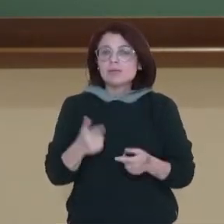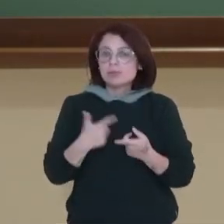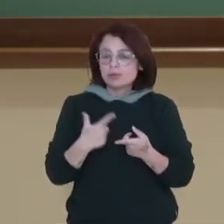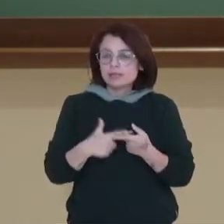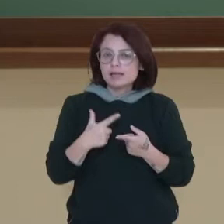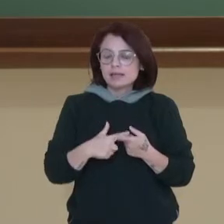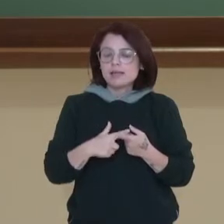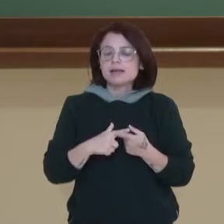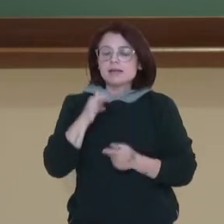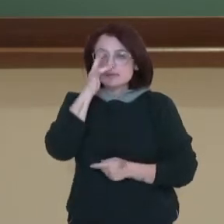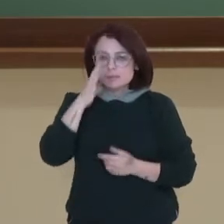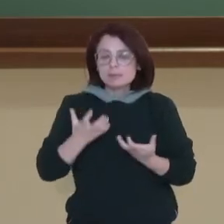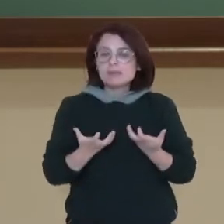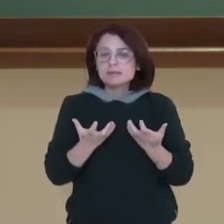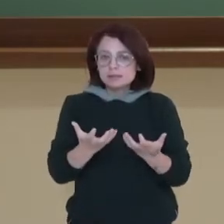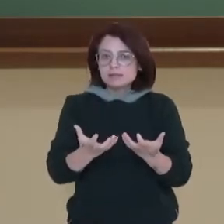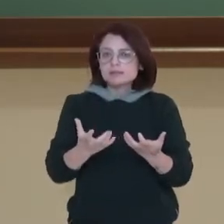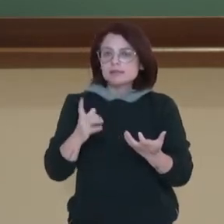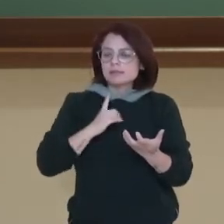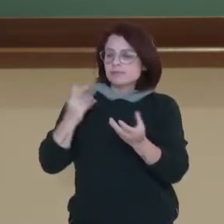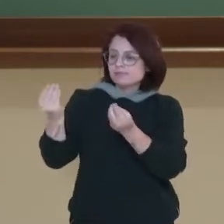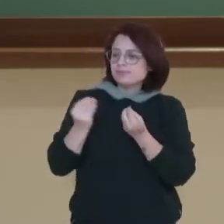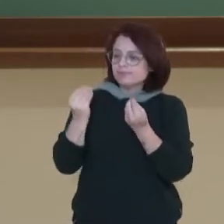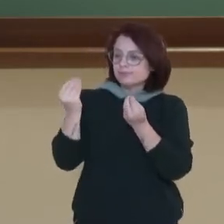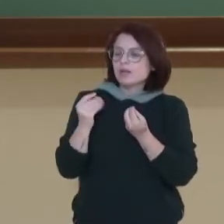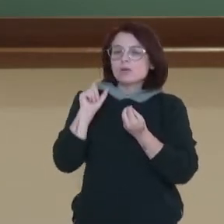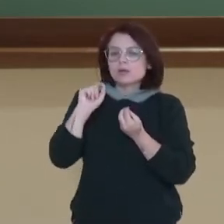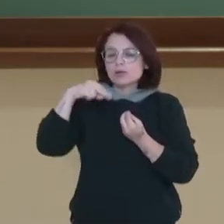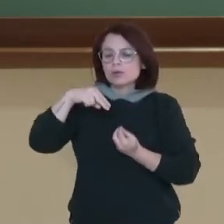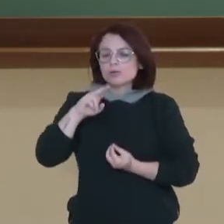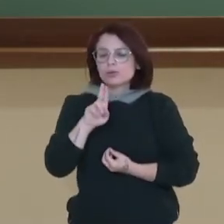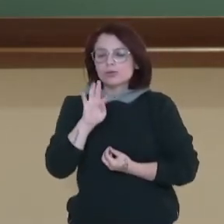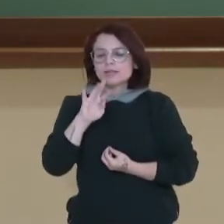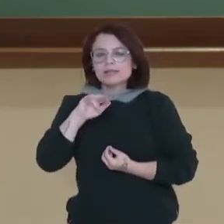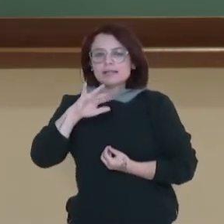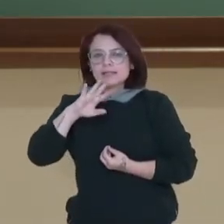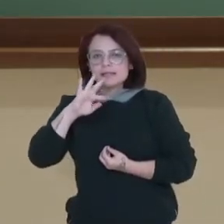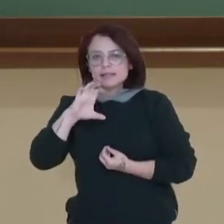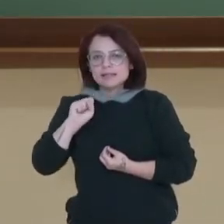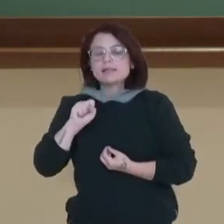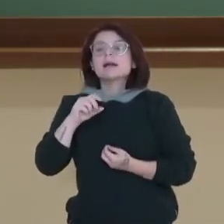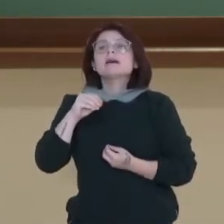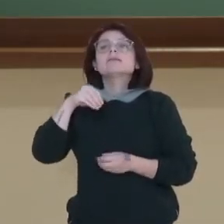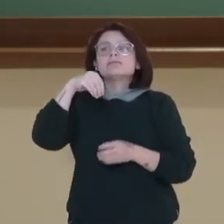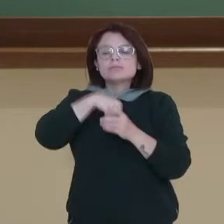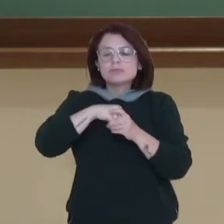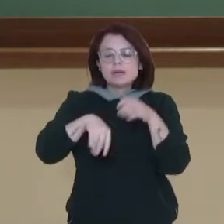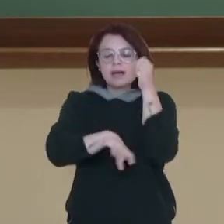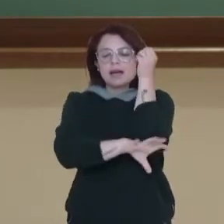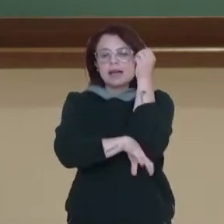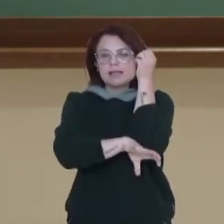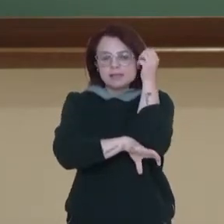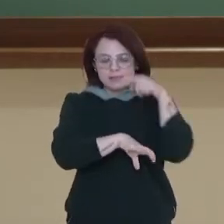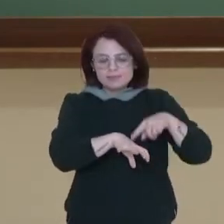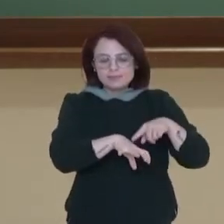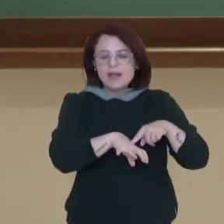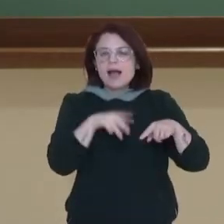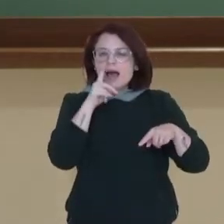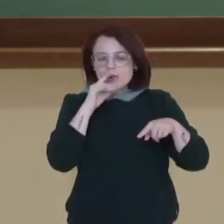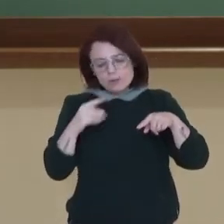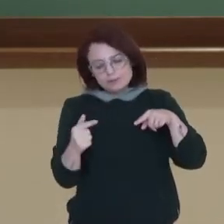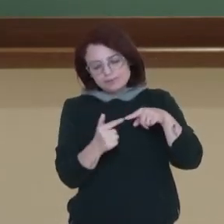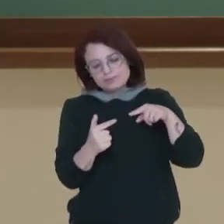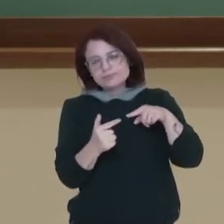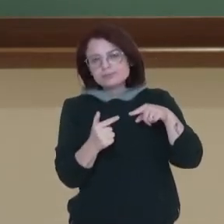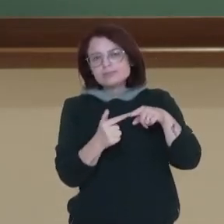as plantas elas vão receber esses nutrientes pela raiz, né? A água que está em contato com a raiz é